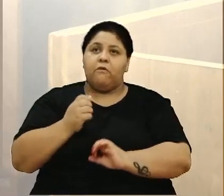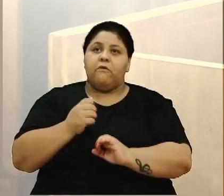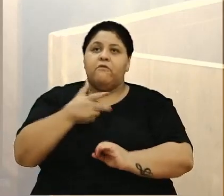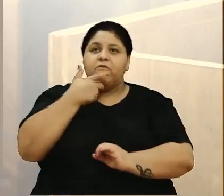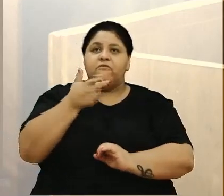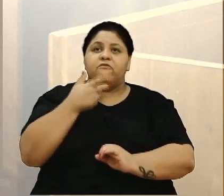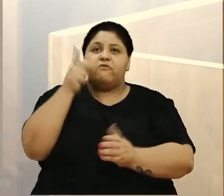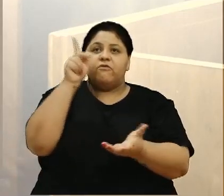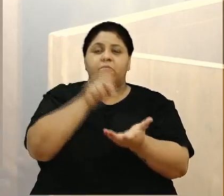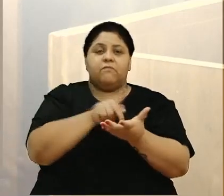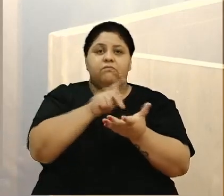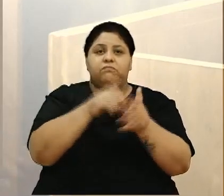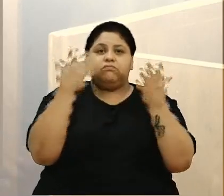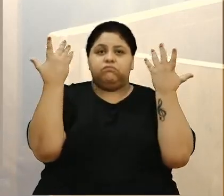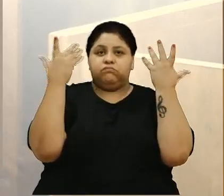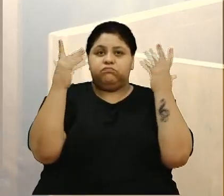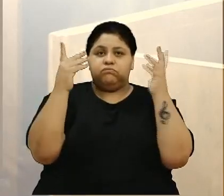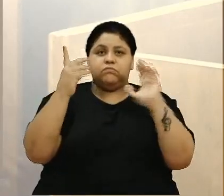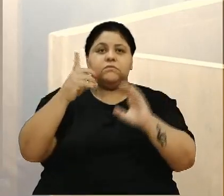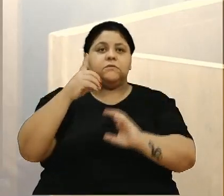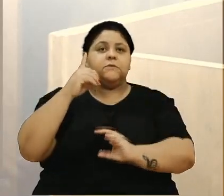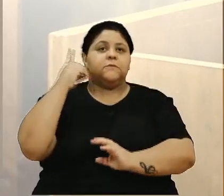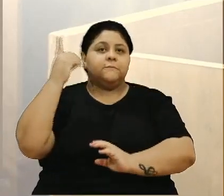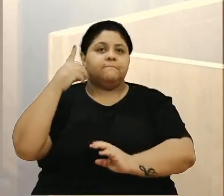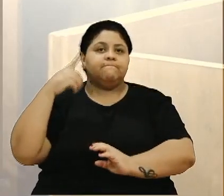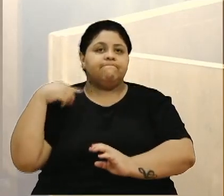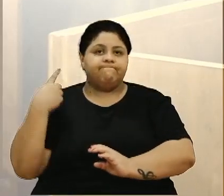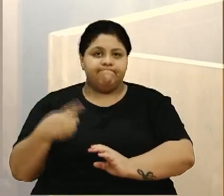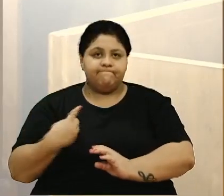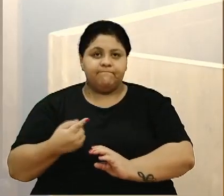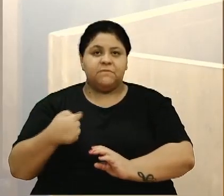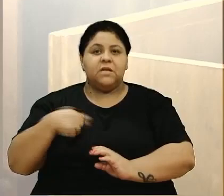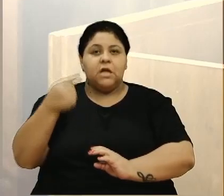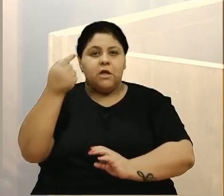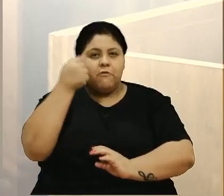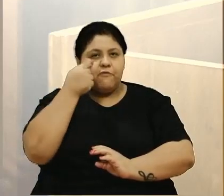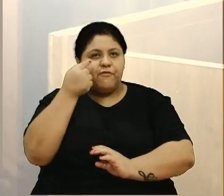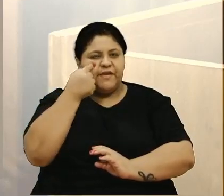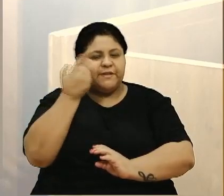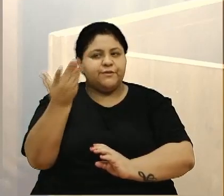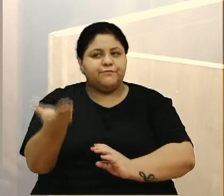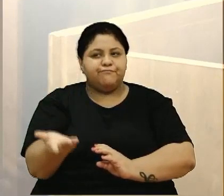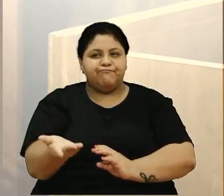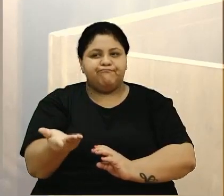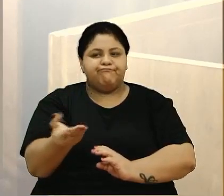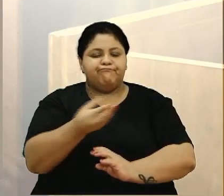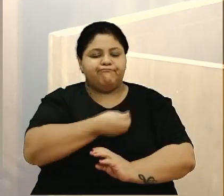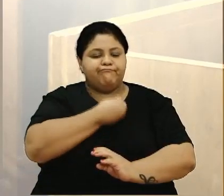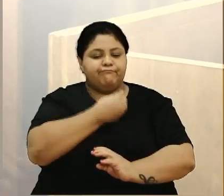e parabenizando a deputada federal Denise. Não, eu vejo cada uma na minha vida, olha...